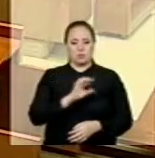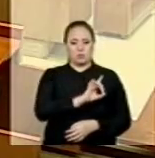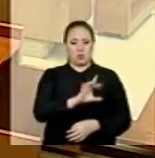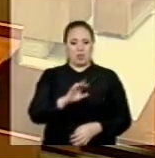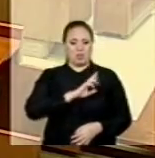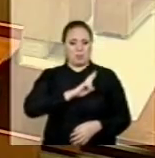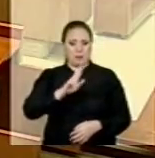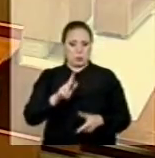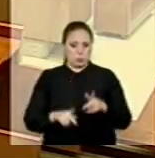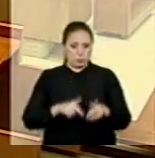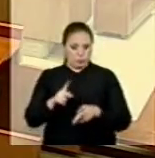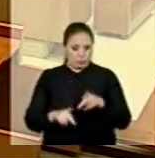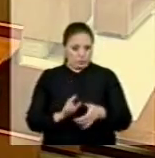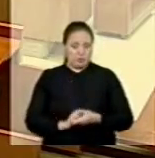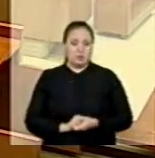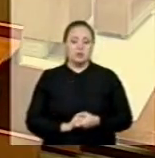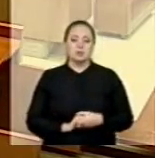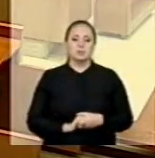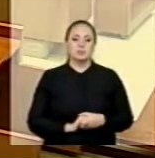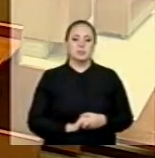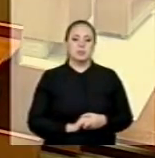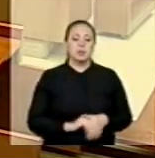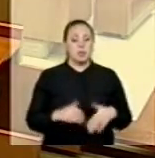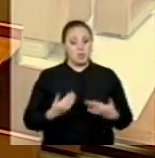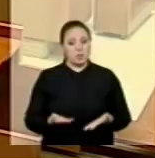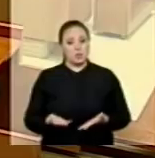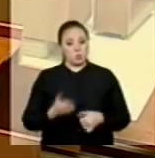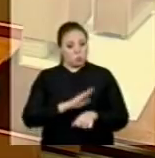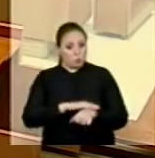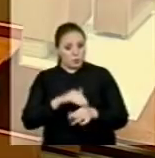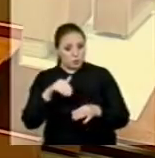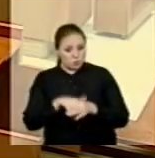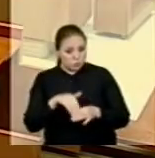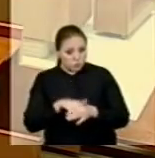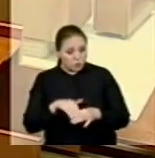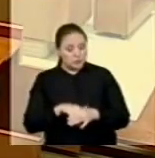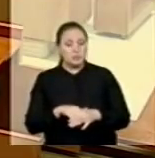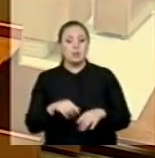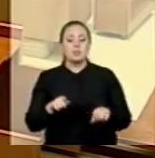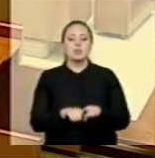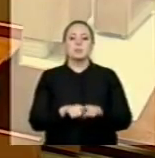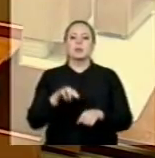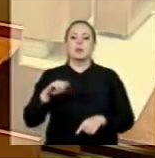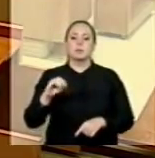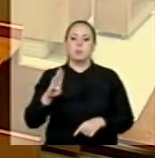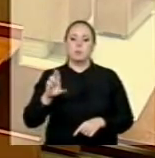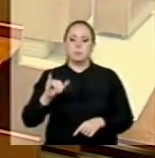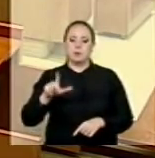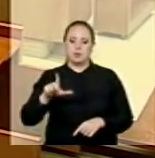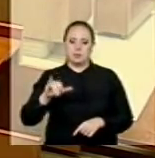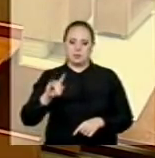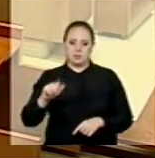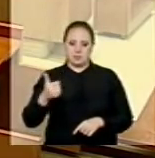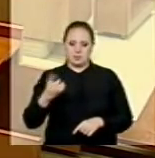e exercer, por meio do voto e de mobilização social, a avaliação